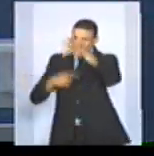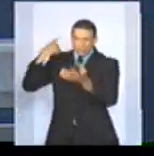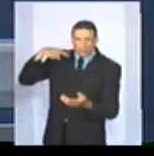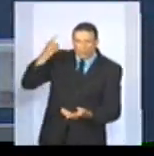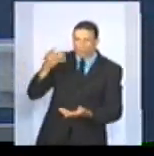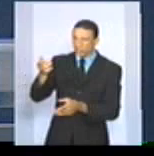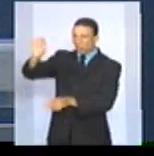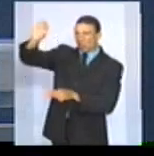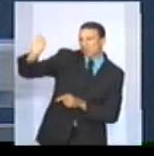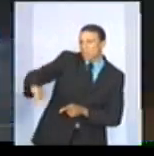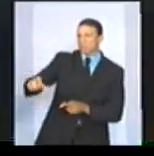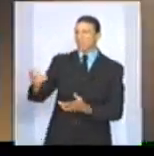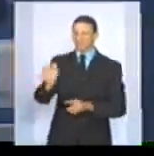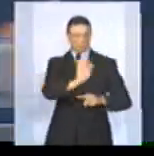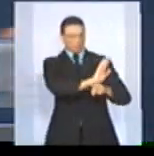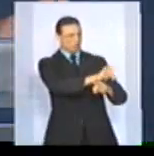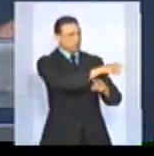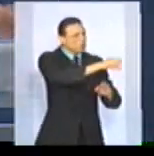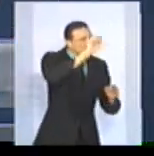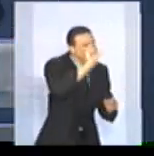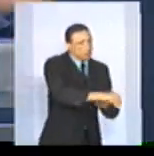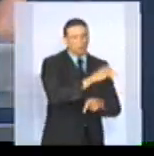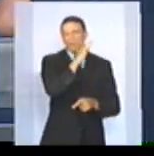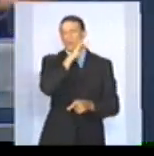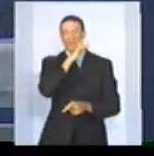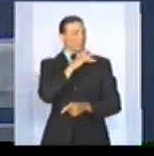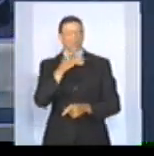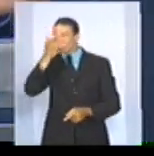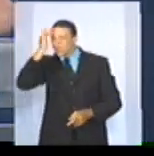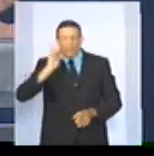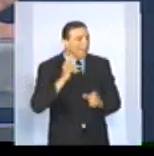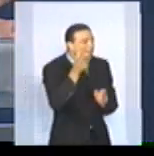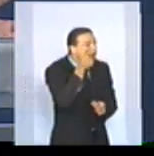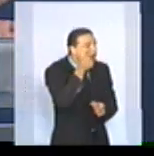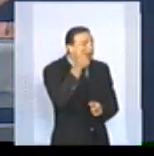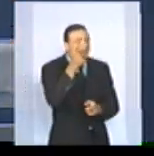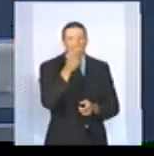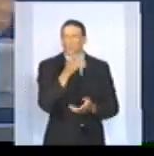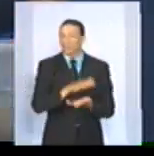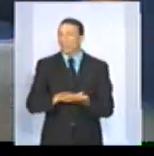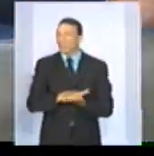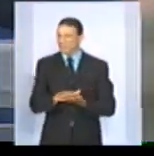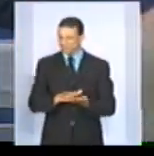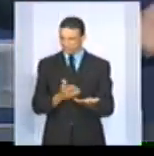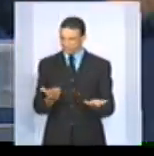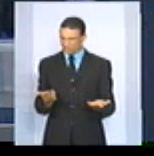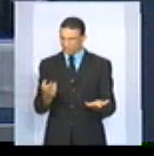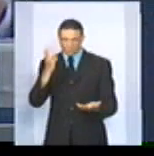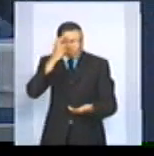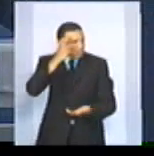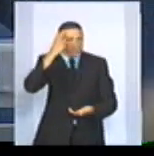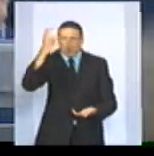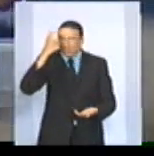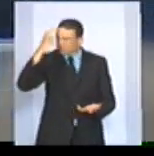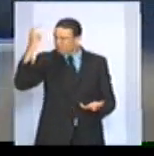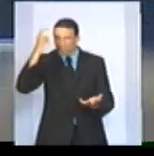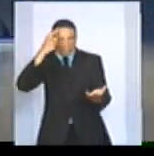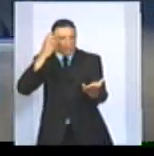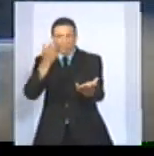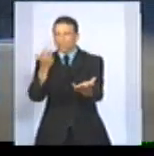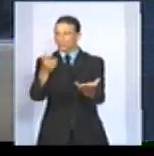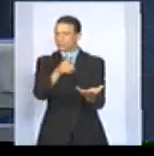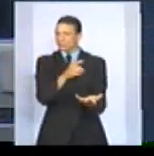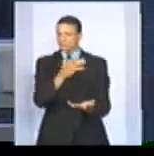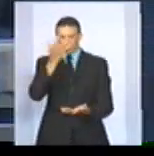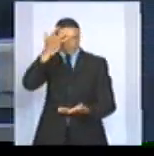um um filme aqui péssimo que ninguém vai ver seria razoável alguém seria financiar essa questão e